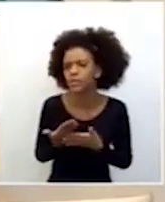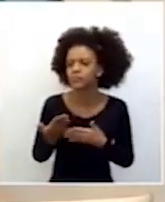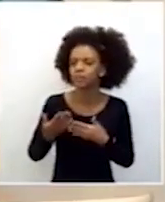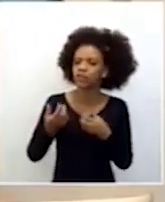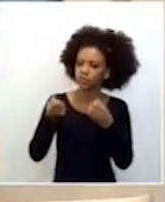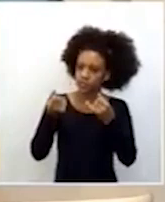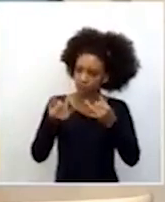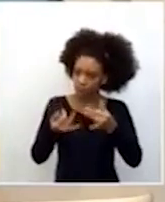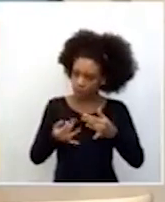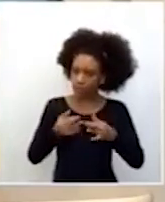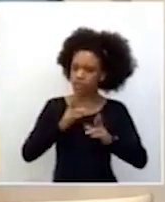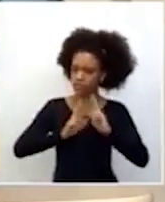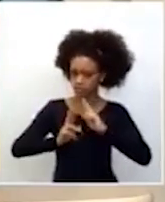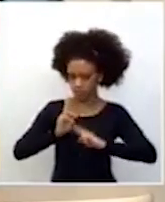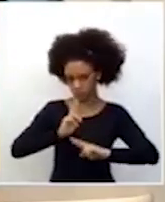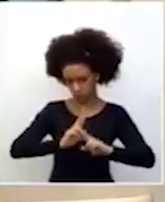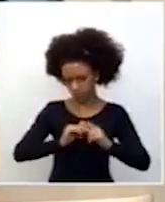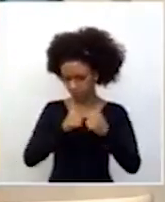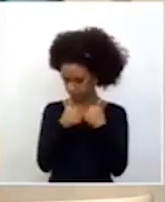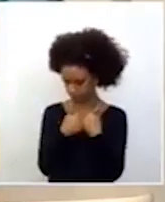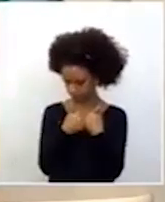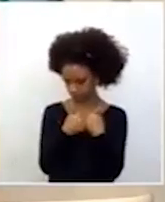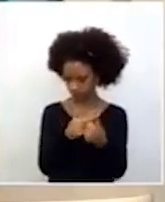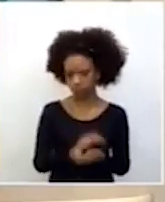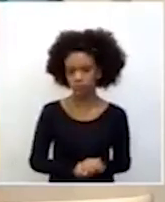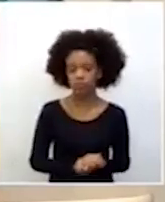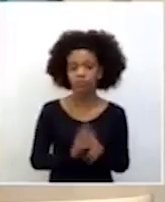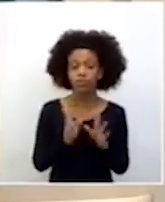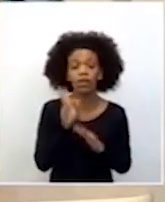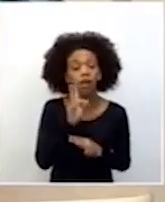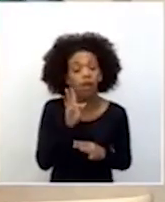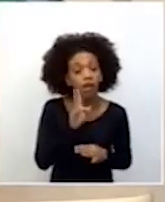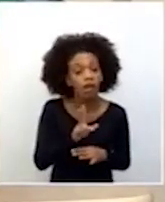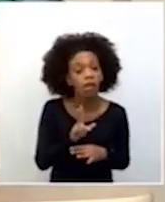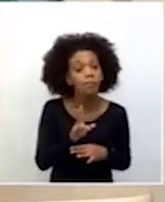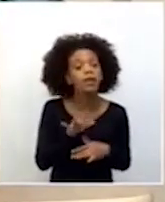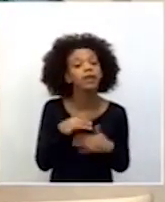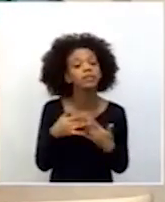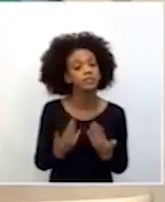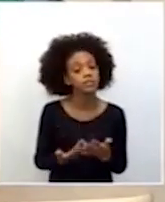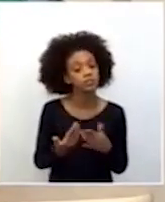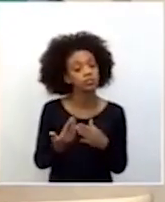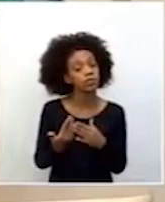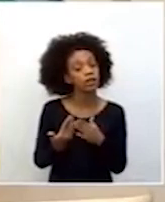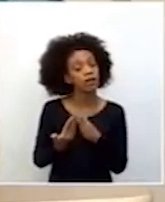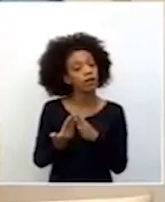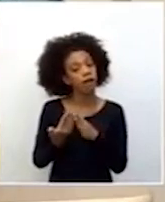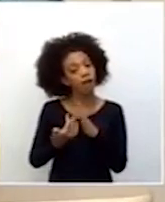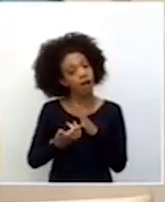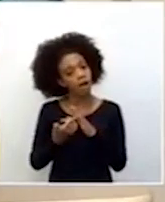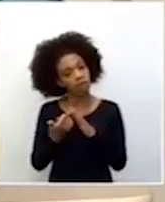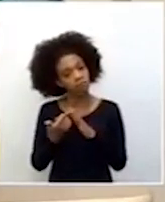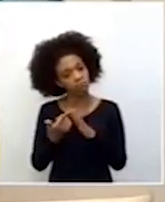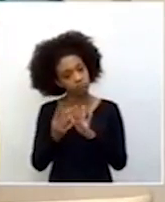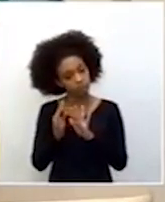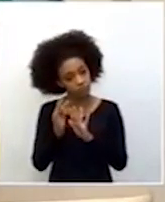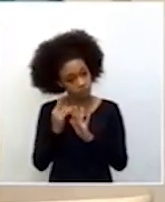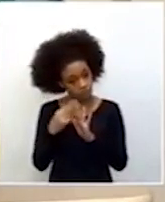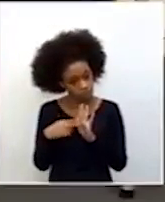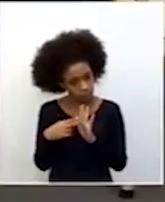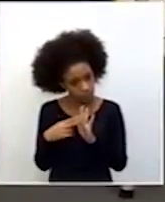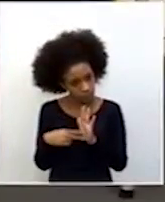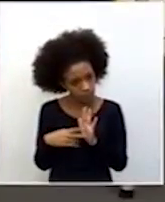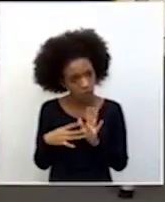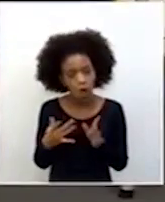sobre essas respostas, possíveis respostas. Lembra que eu, no início, após a leitura das... Então, já tem?